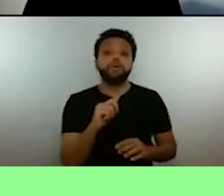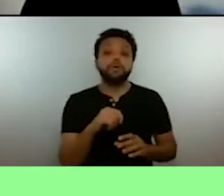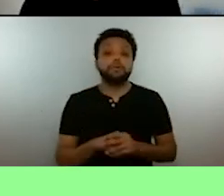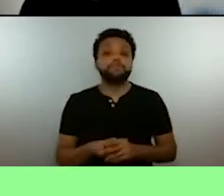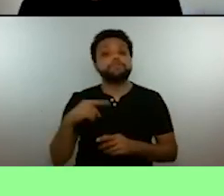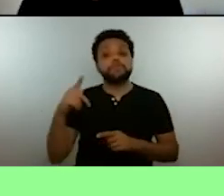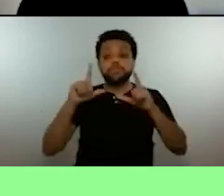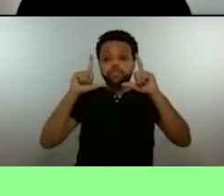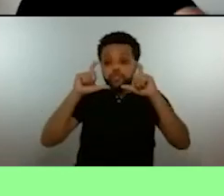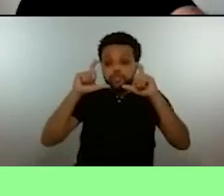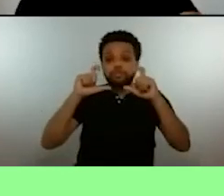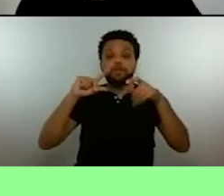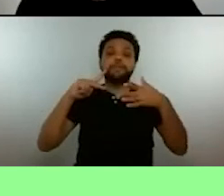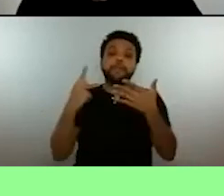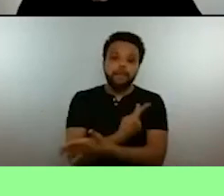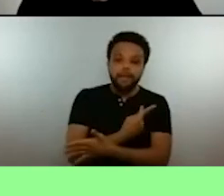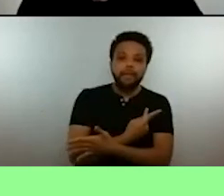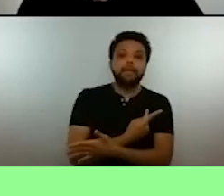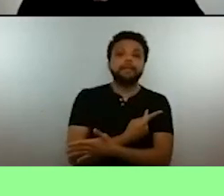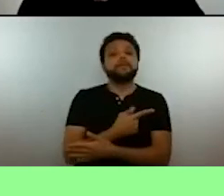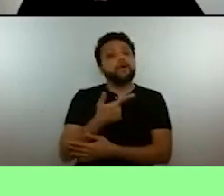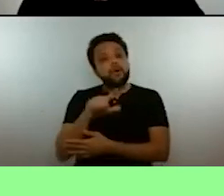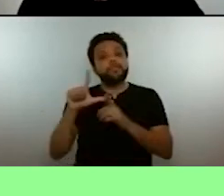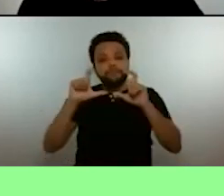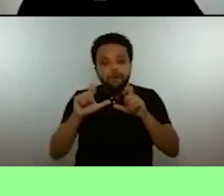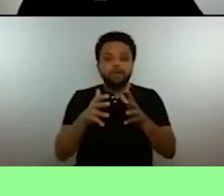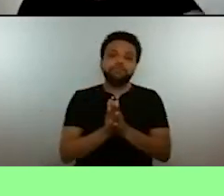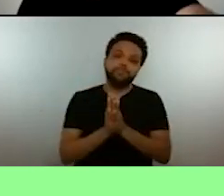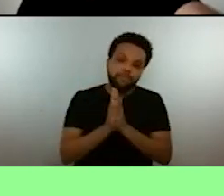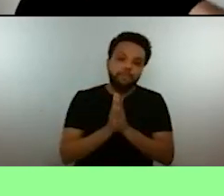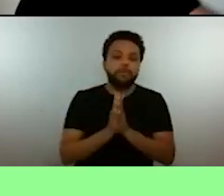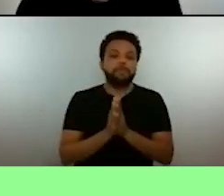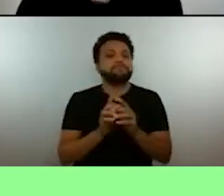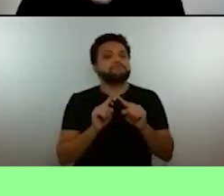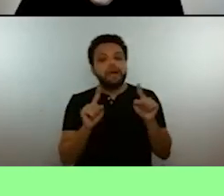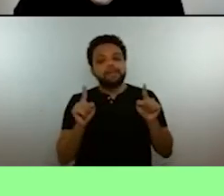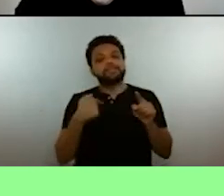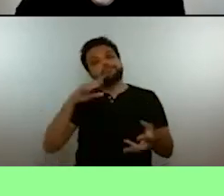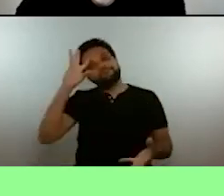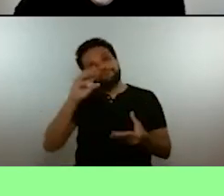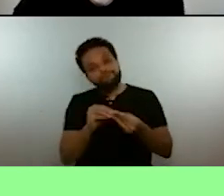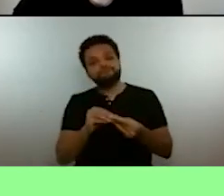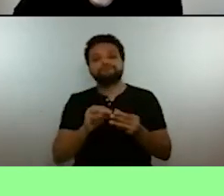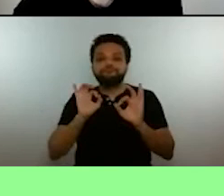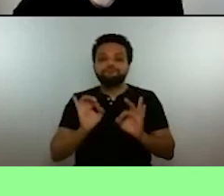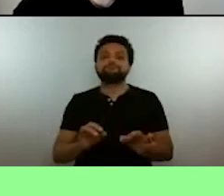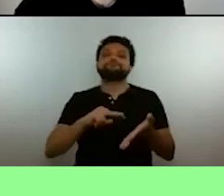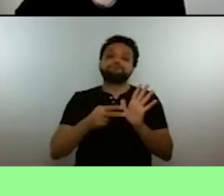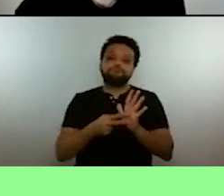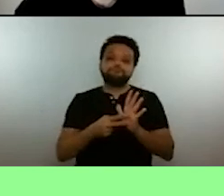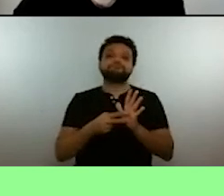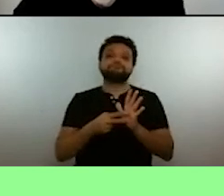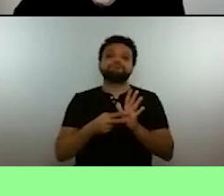foto está errada, tira outra, por favor. E aí eu já sei, poxa, não está